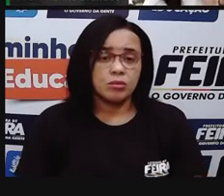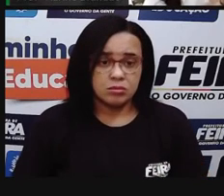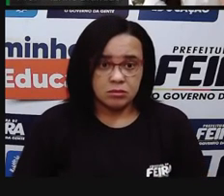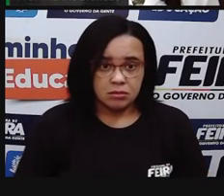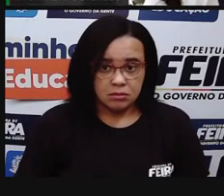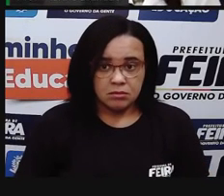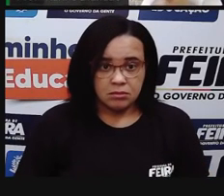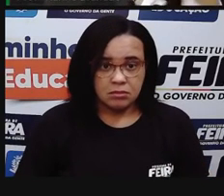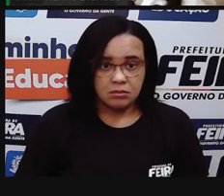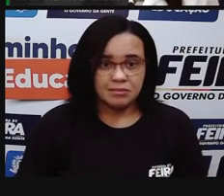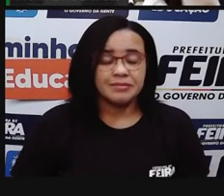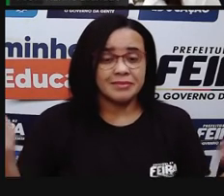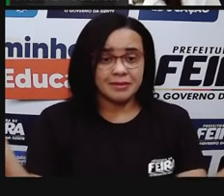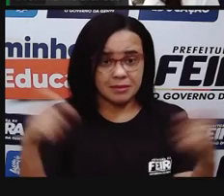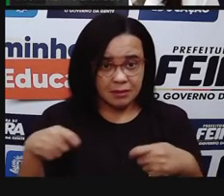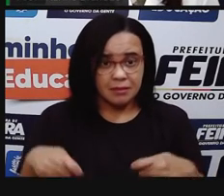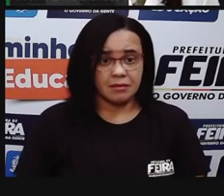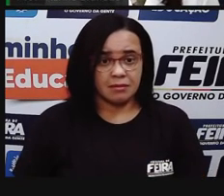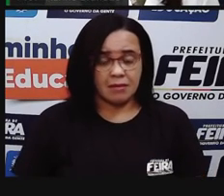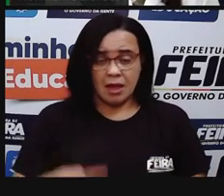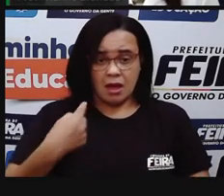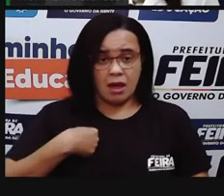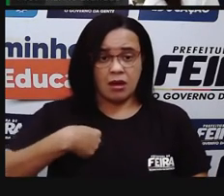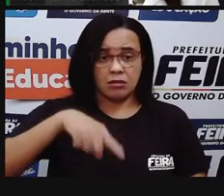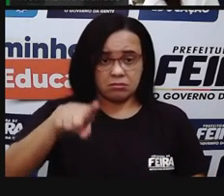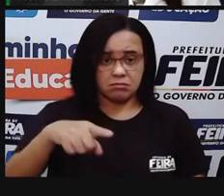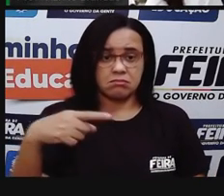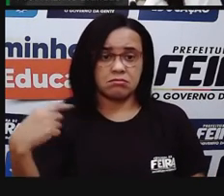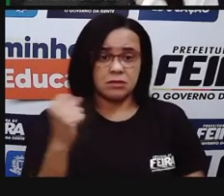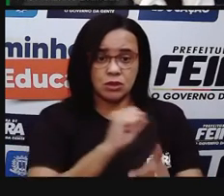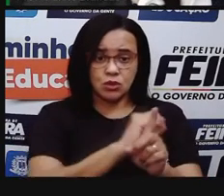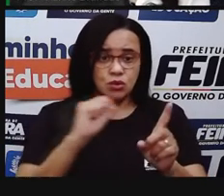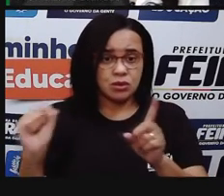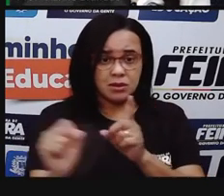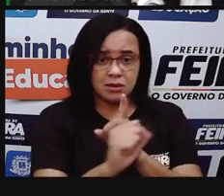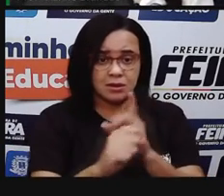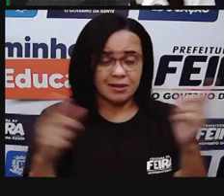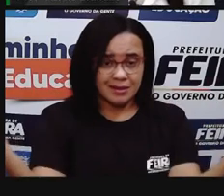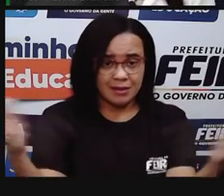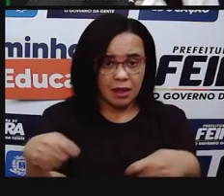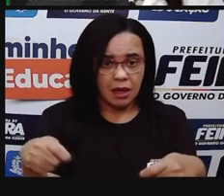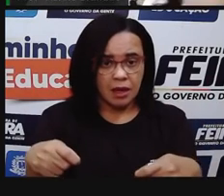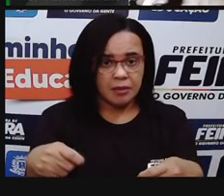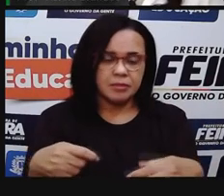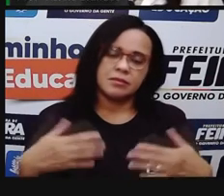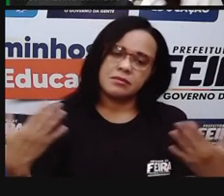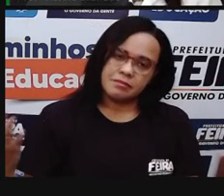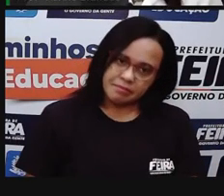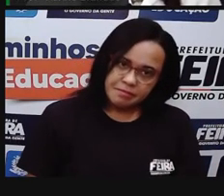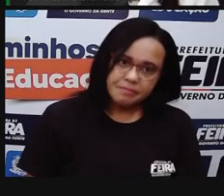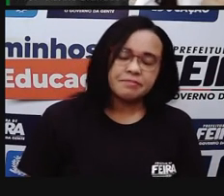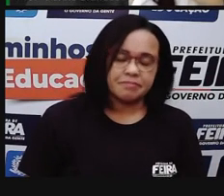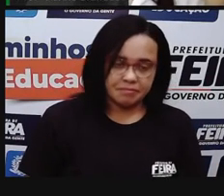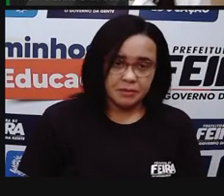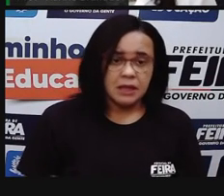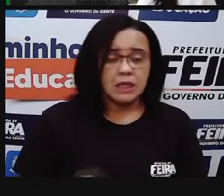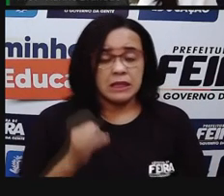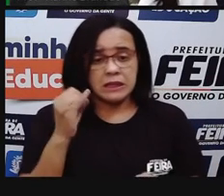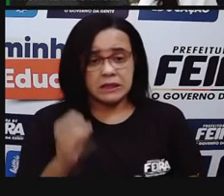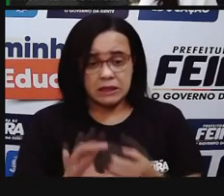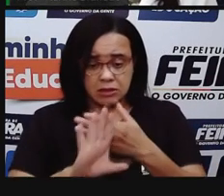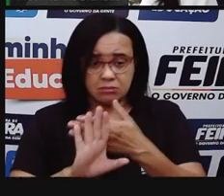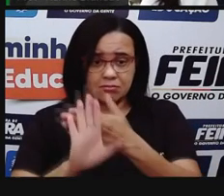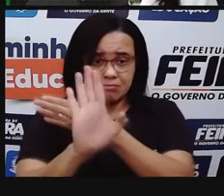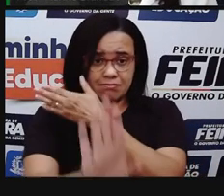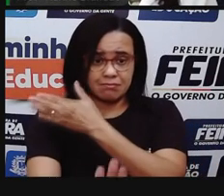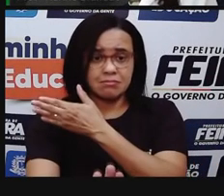casa, dentro dessas estruturas também fazem parte dessa natureza. E aí, se eu me separo dessa natureza, eu